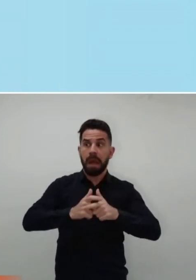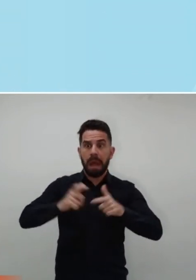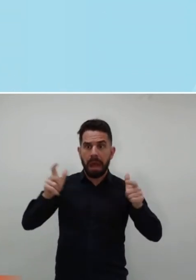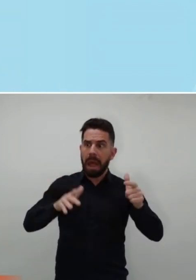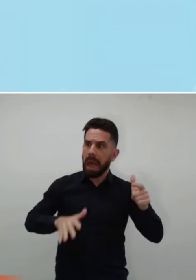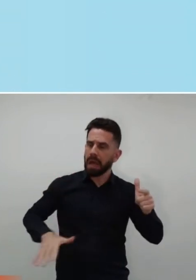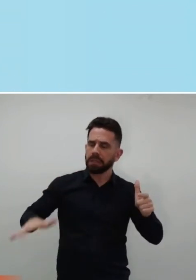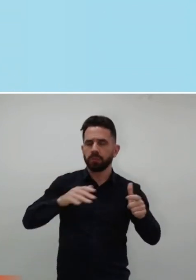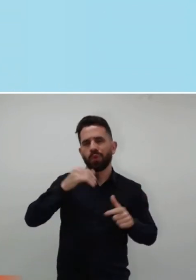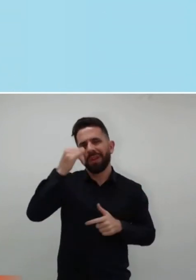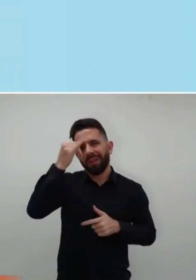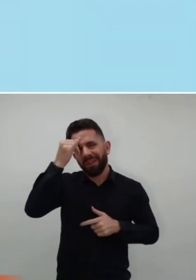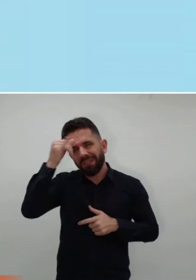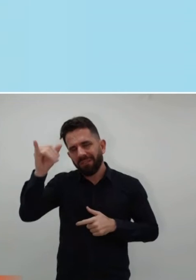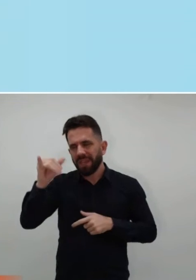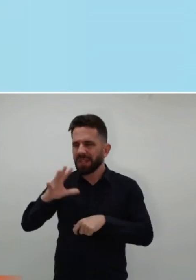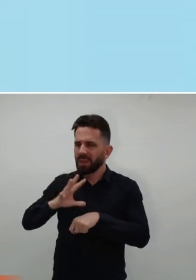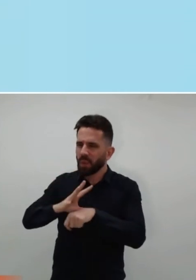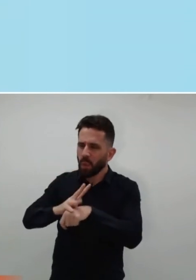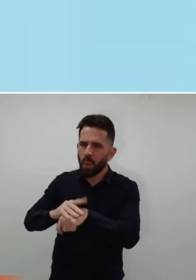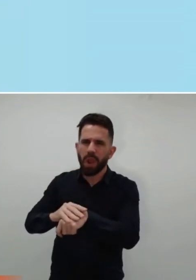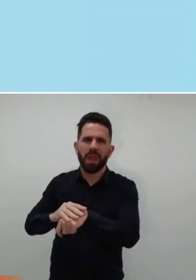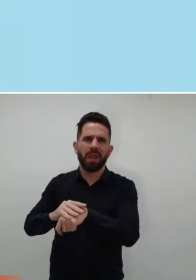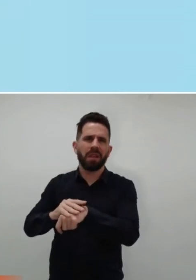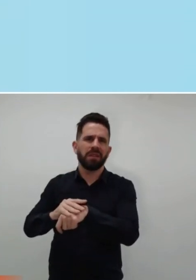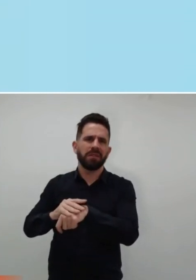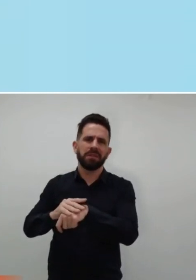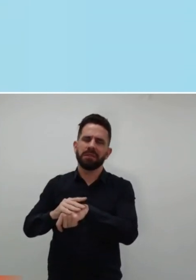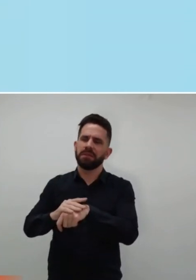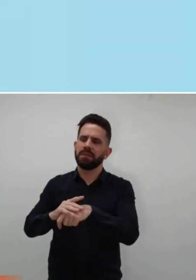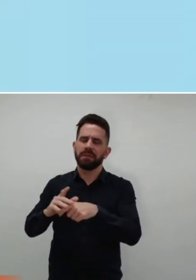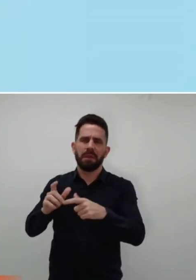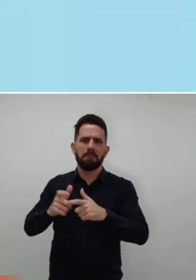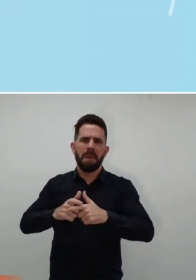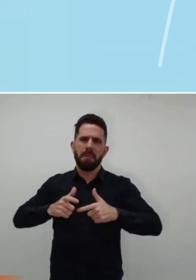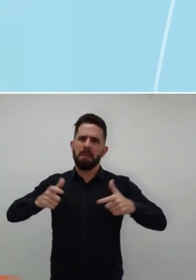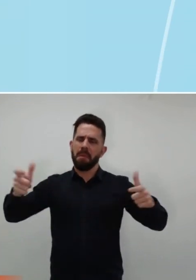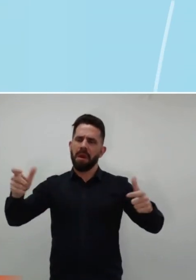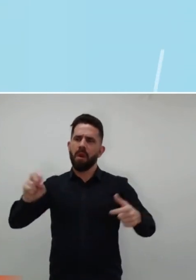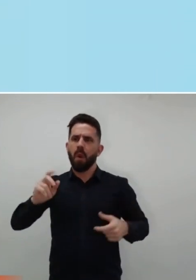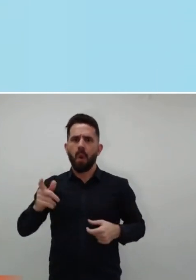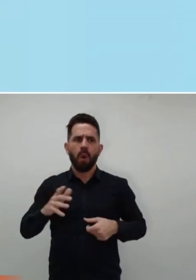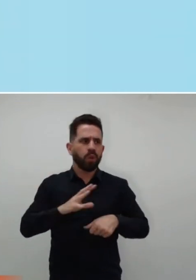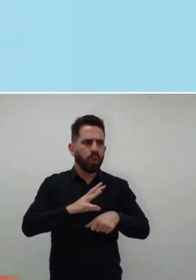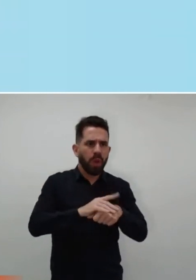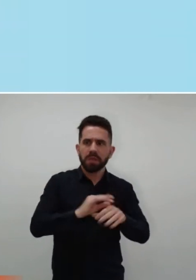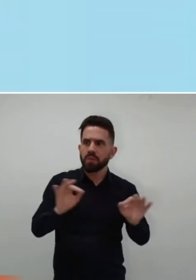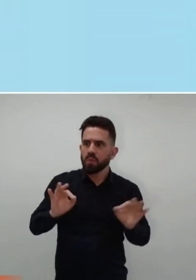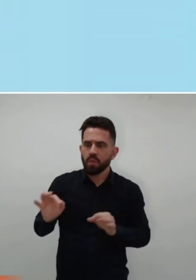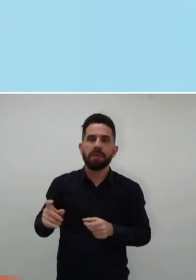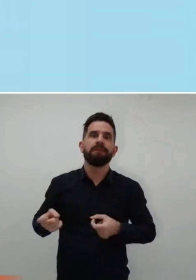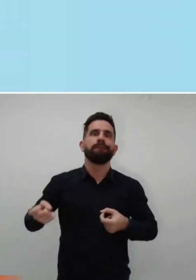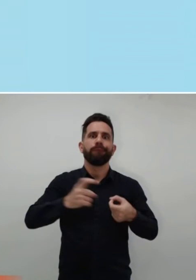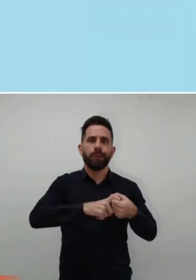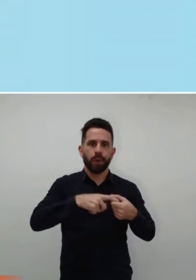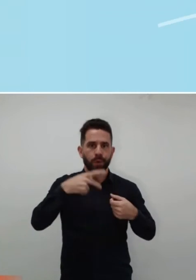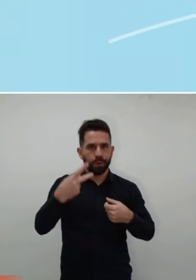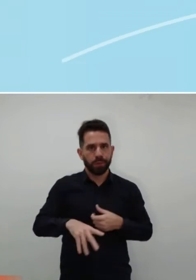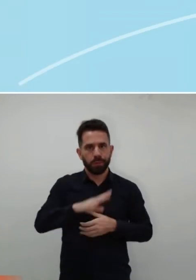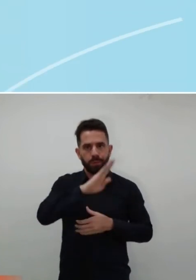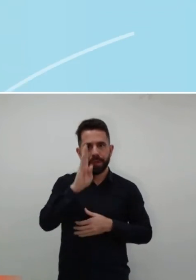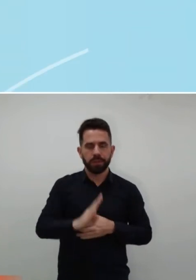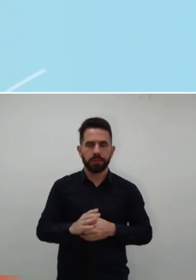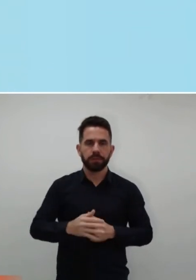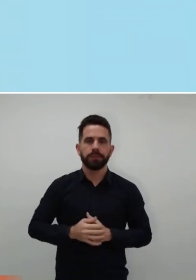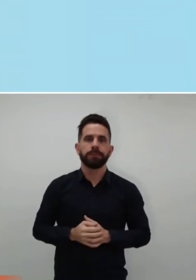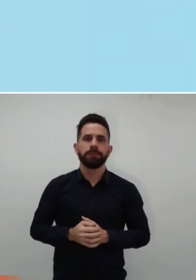que doenças tenham os casos aumentados ou que doenças voltem a ocorrer aqui no país. Ufa,